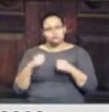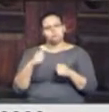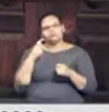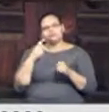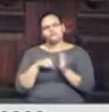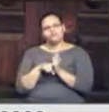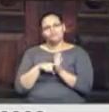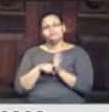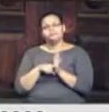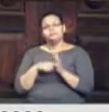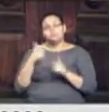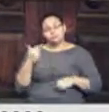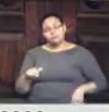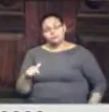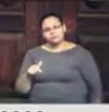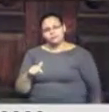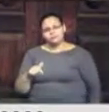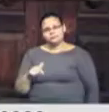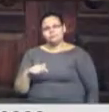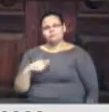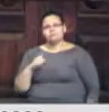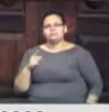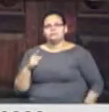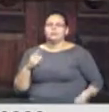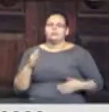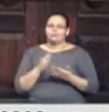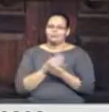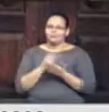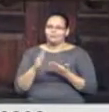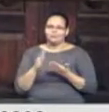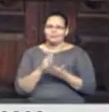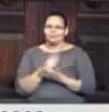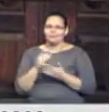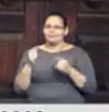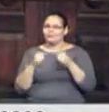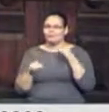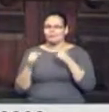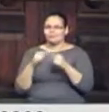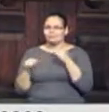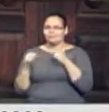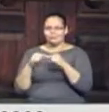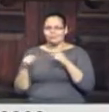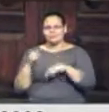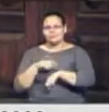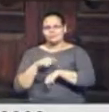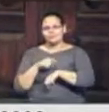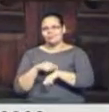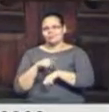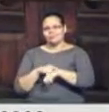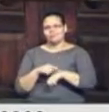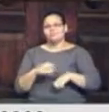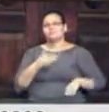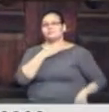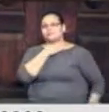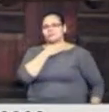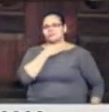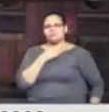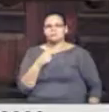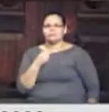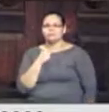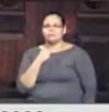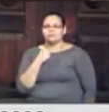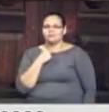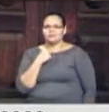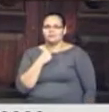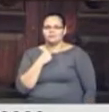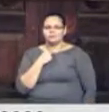revisto, questões que não correspondem, ainda mais no momento de crise. Não pode haver um sistema